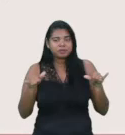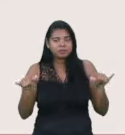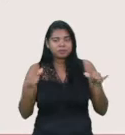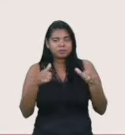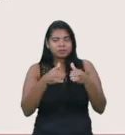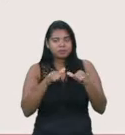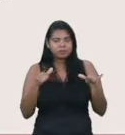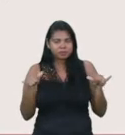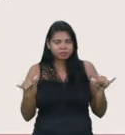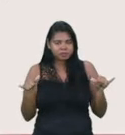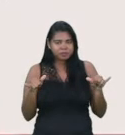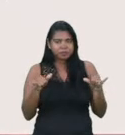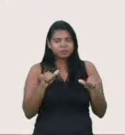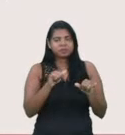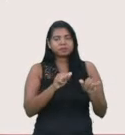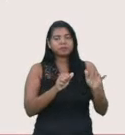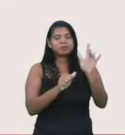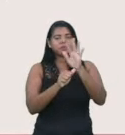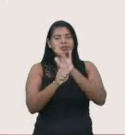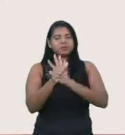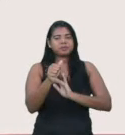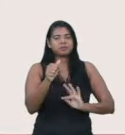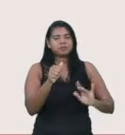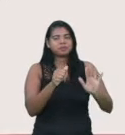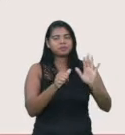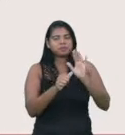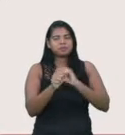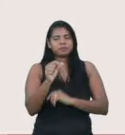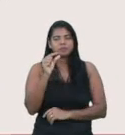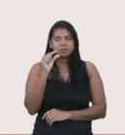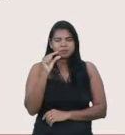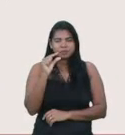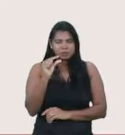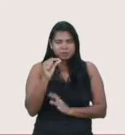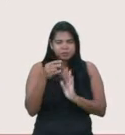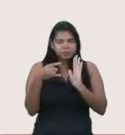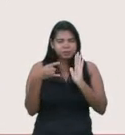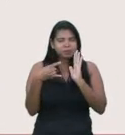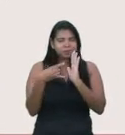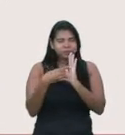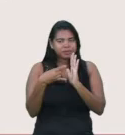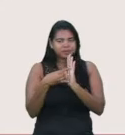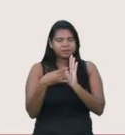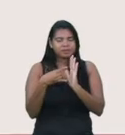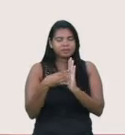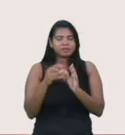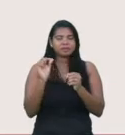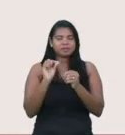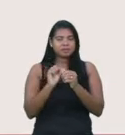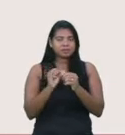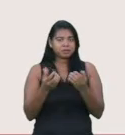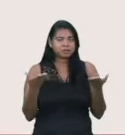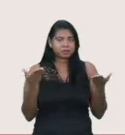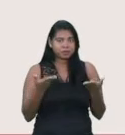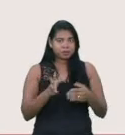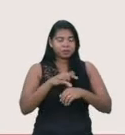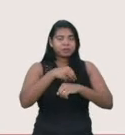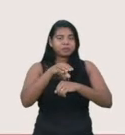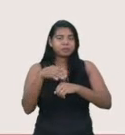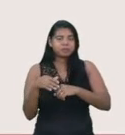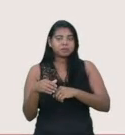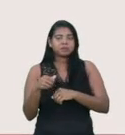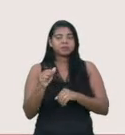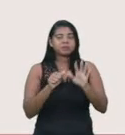alinha esses magnetitas, que são como pequenos ímãs no interior dele, fazendo com que agora eles alinhados produzam o